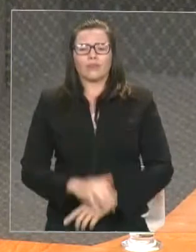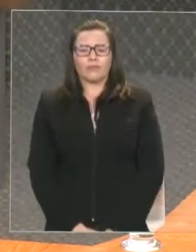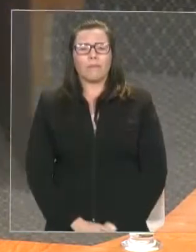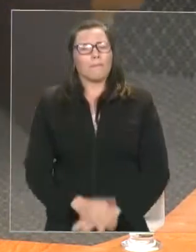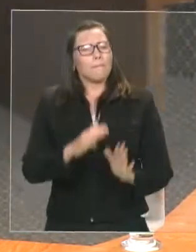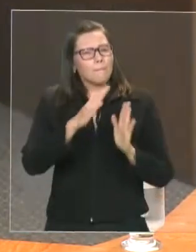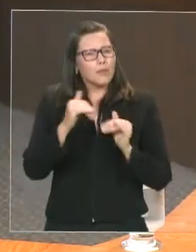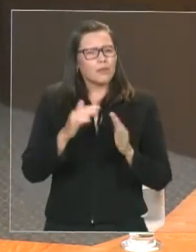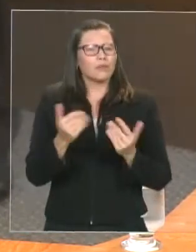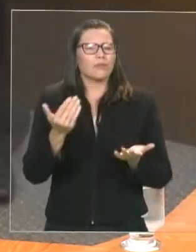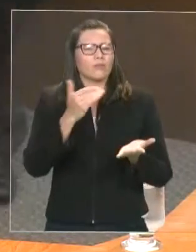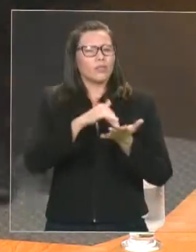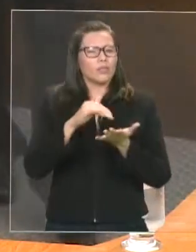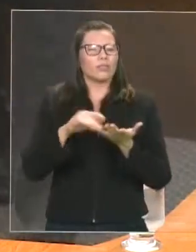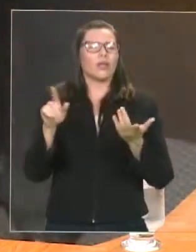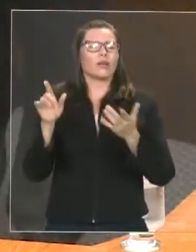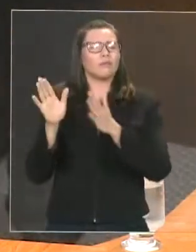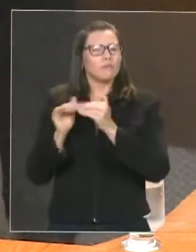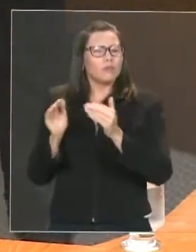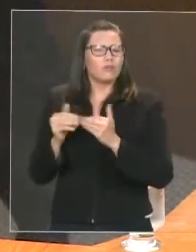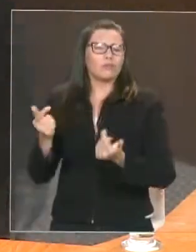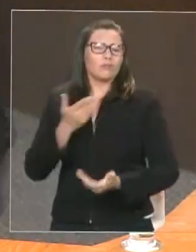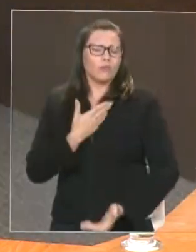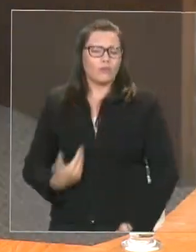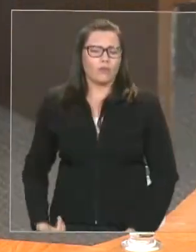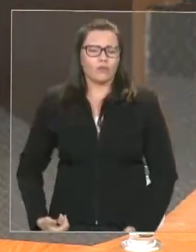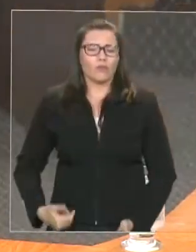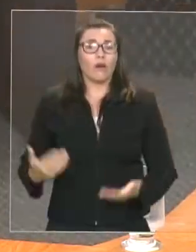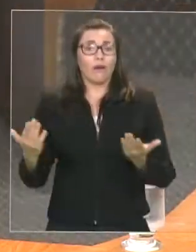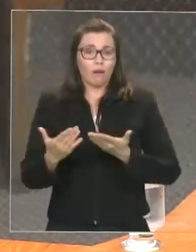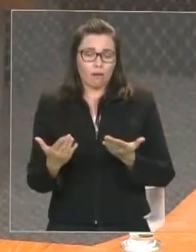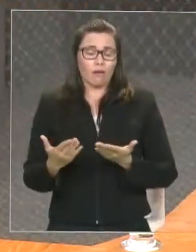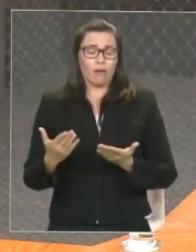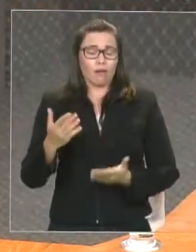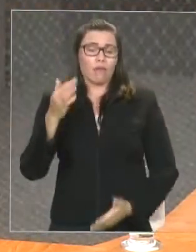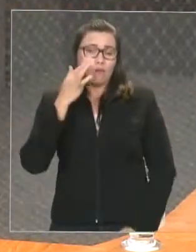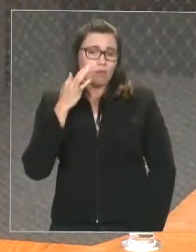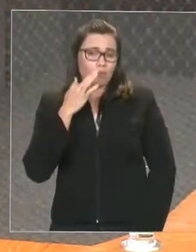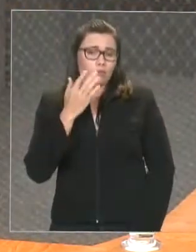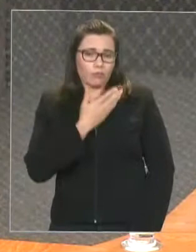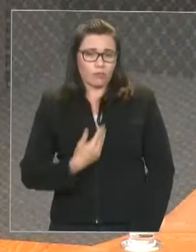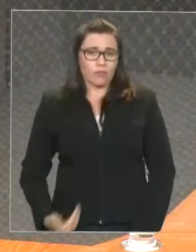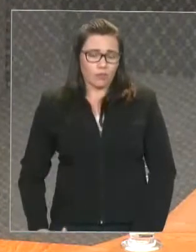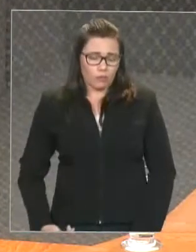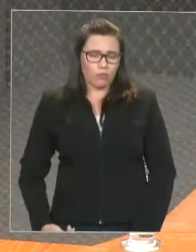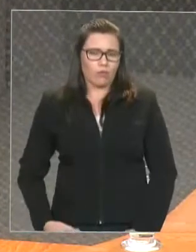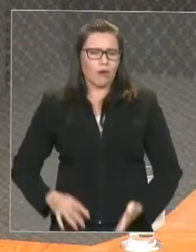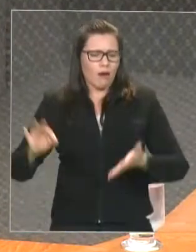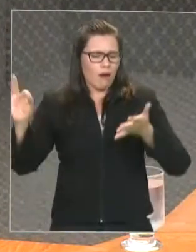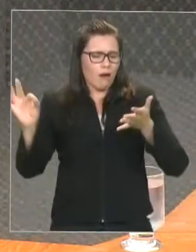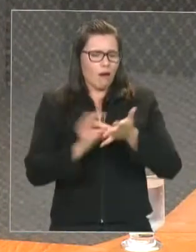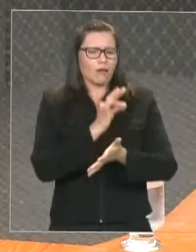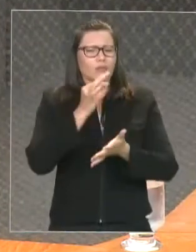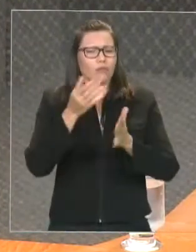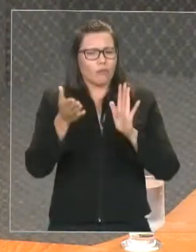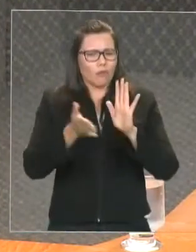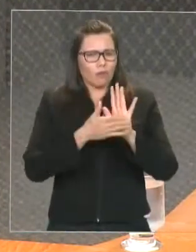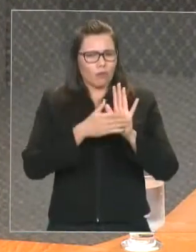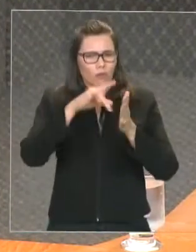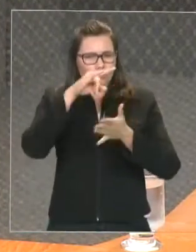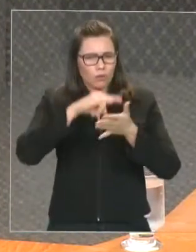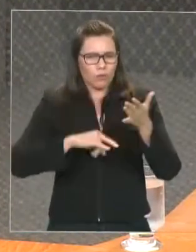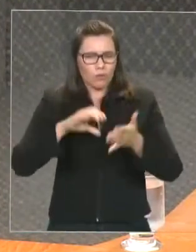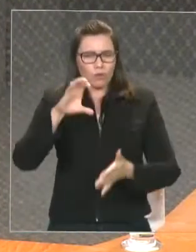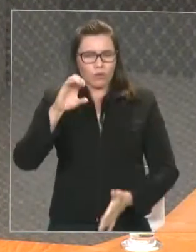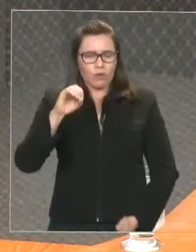da MA-138, nós agora em julho, o governador Flávio Dino assinou a ordem de serviço, tanto da